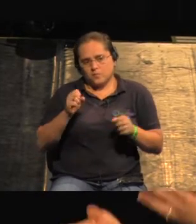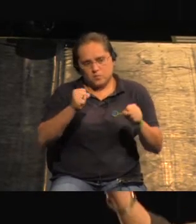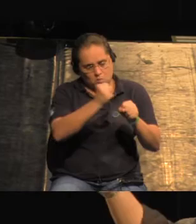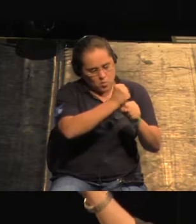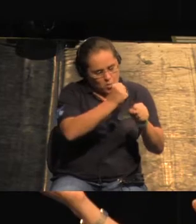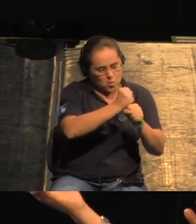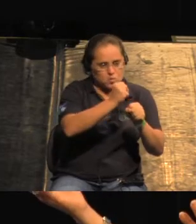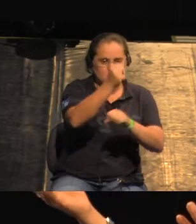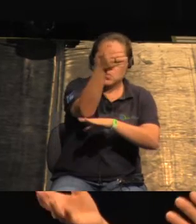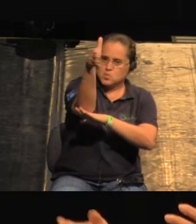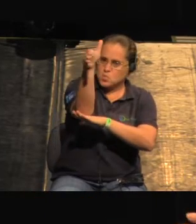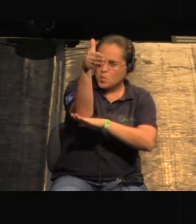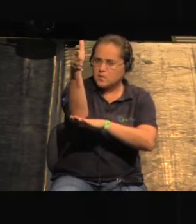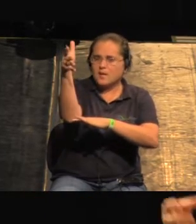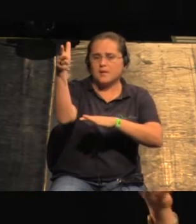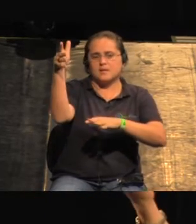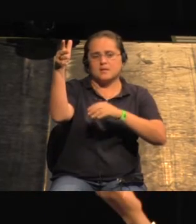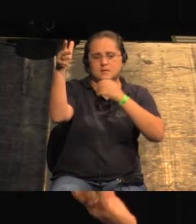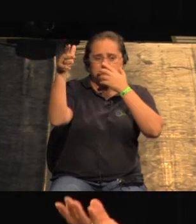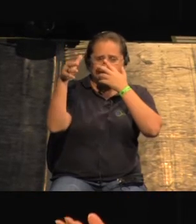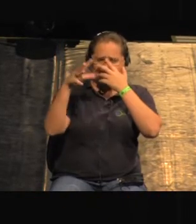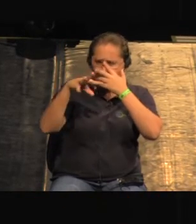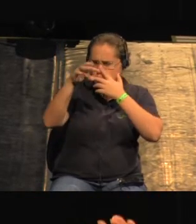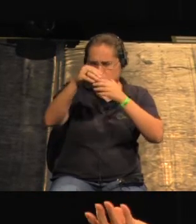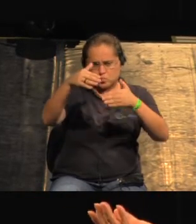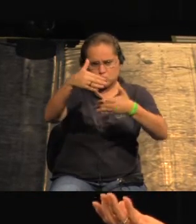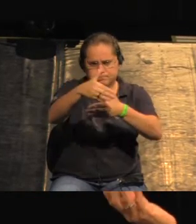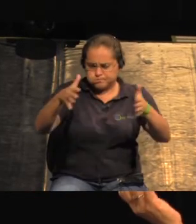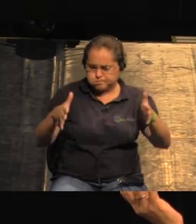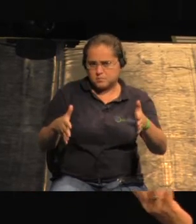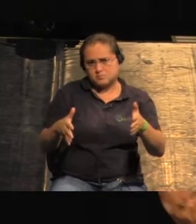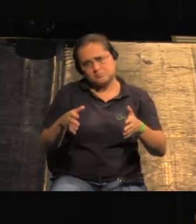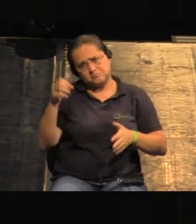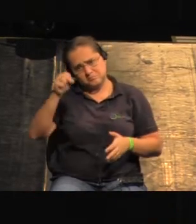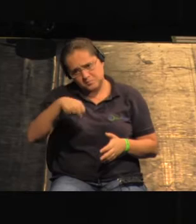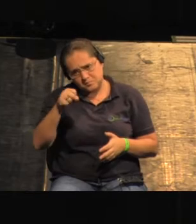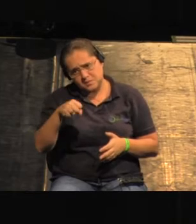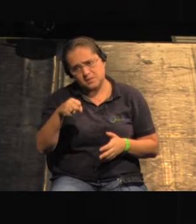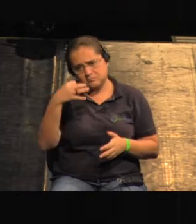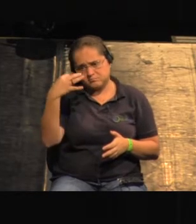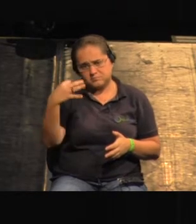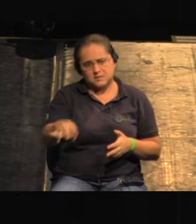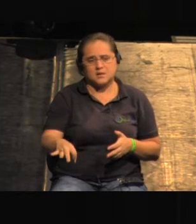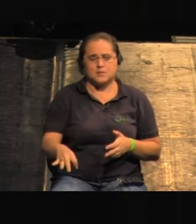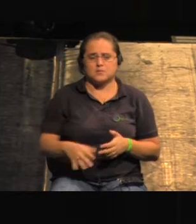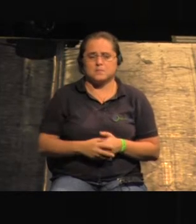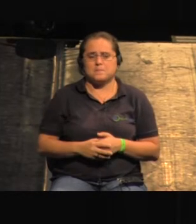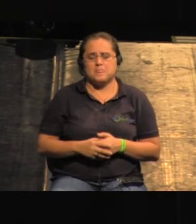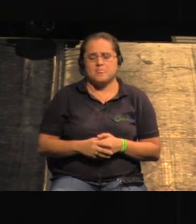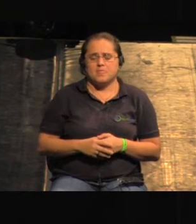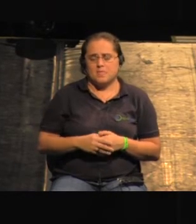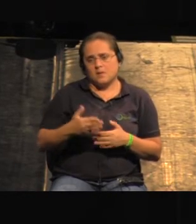do Highline, construindo esses hotéis, todos os condomínios. Sim, de